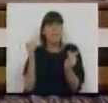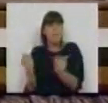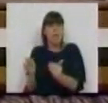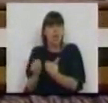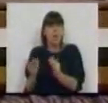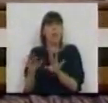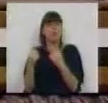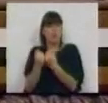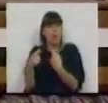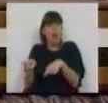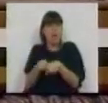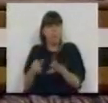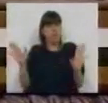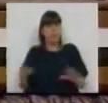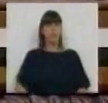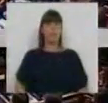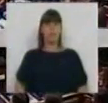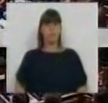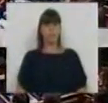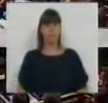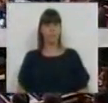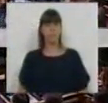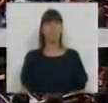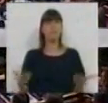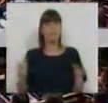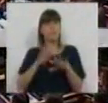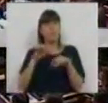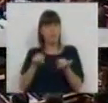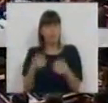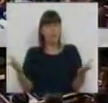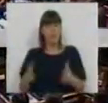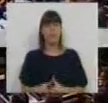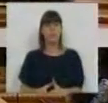minoria social e política. Por isso mesmo,